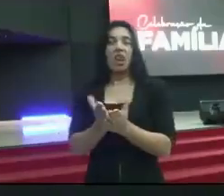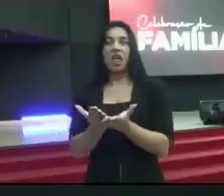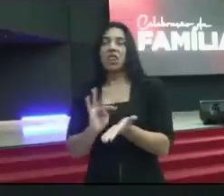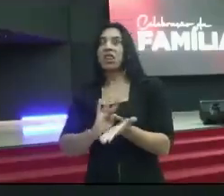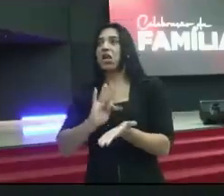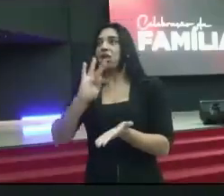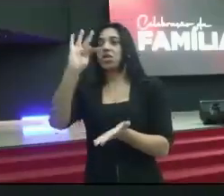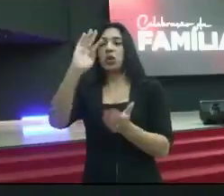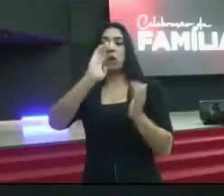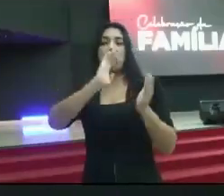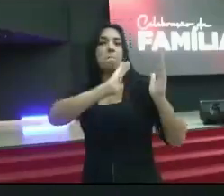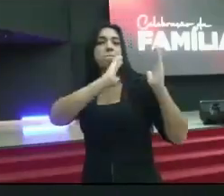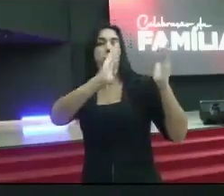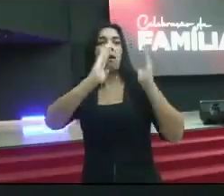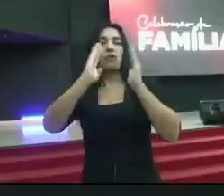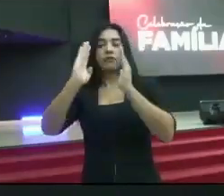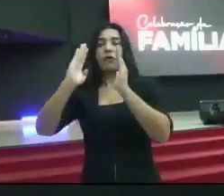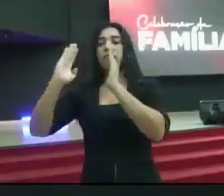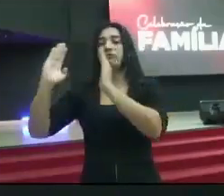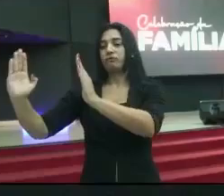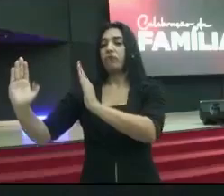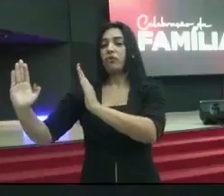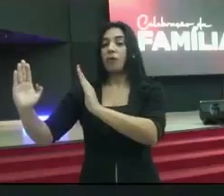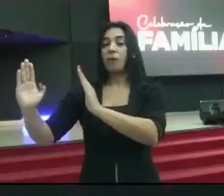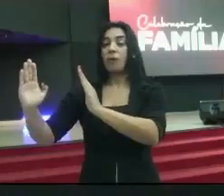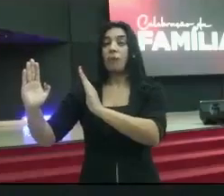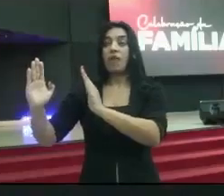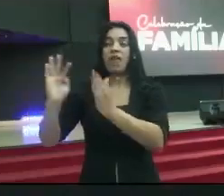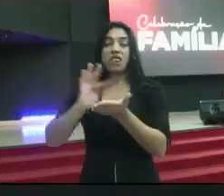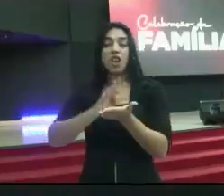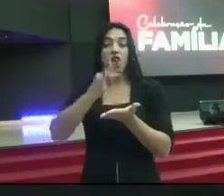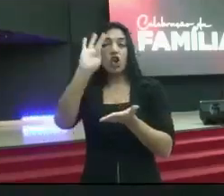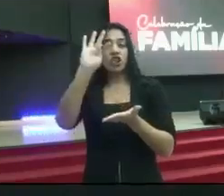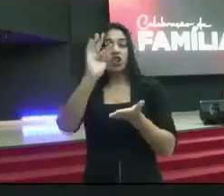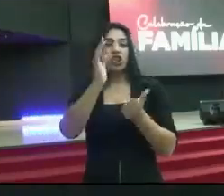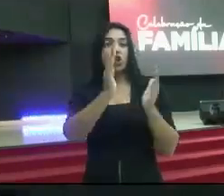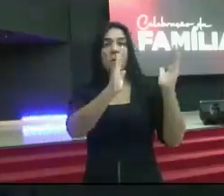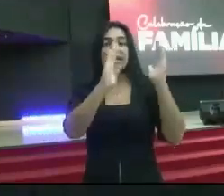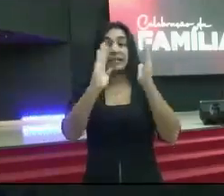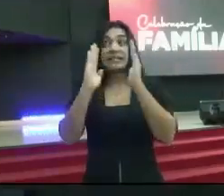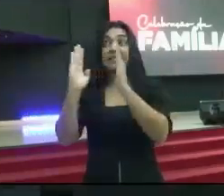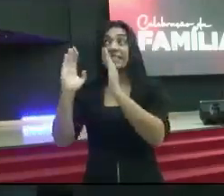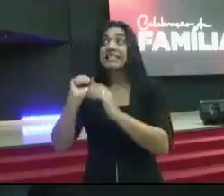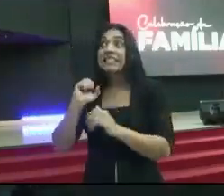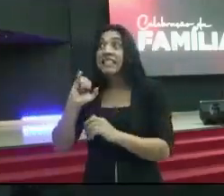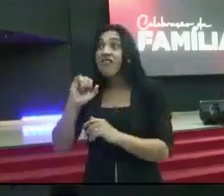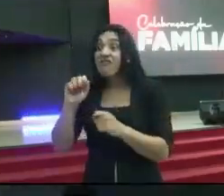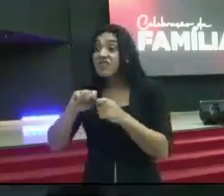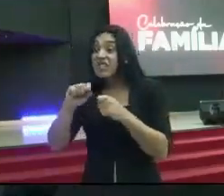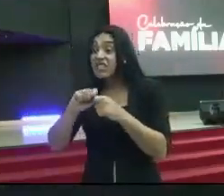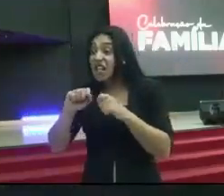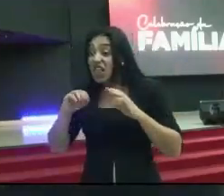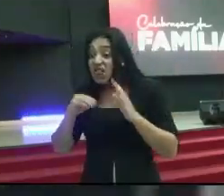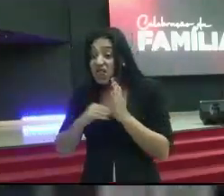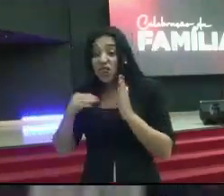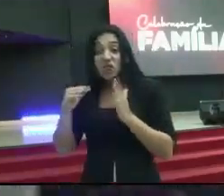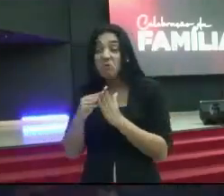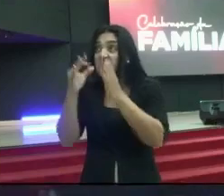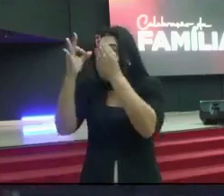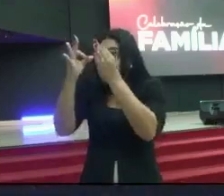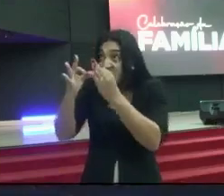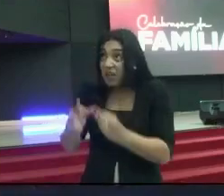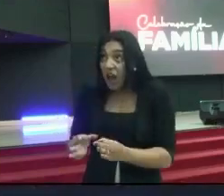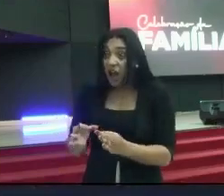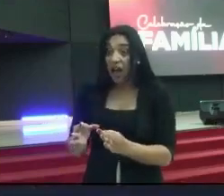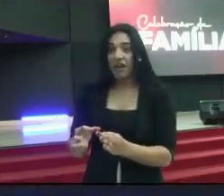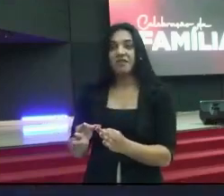do processo. Sabe o que é a teologia do processo? Se eu fizer tudo direitinho, tudo